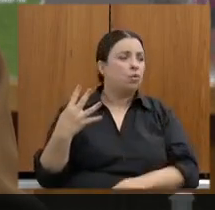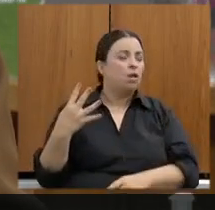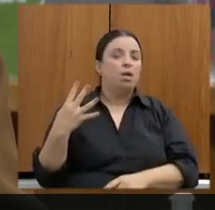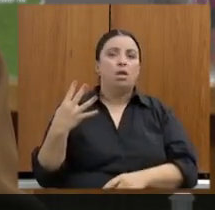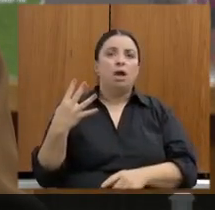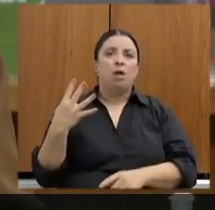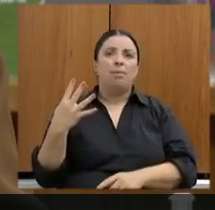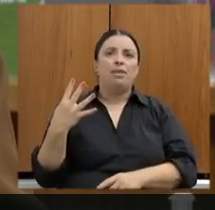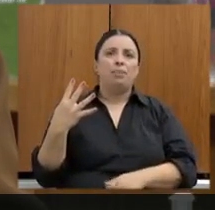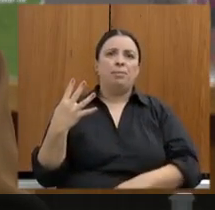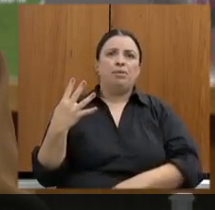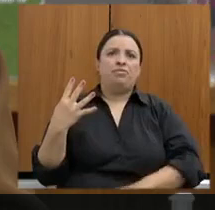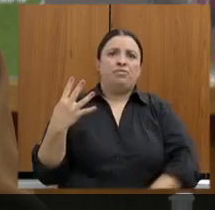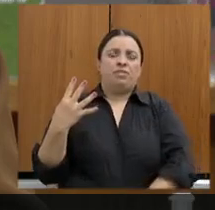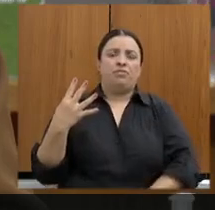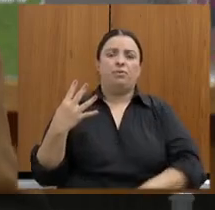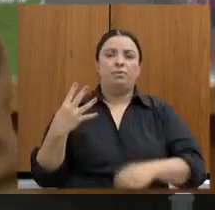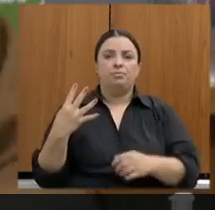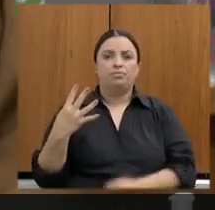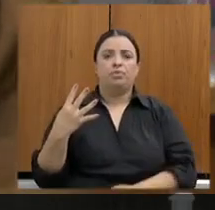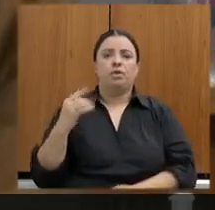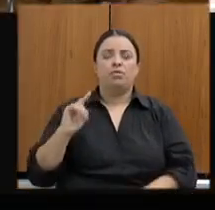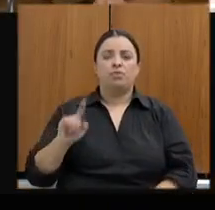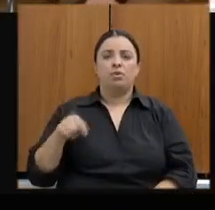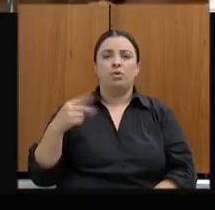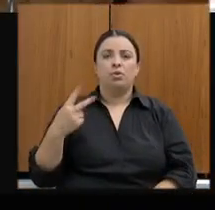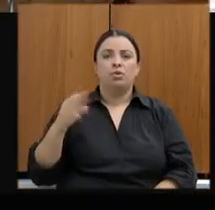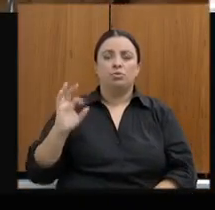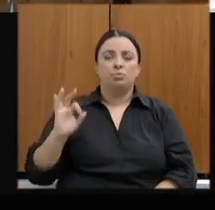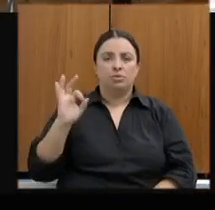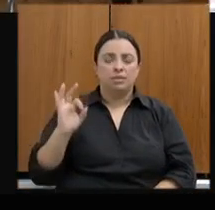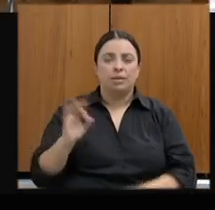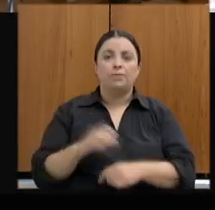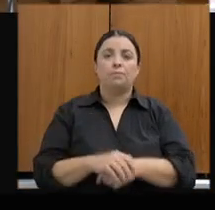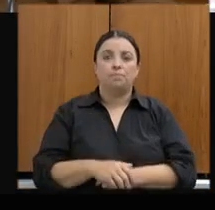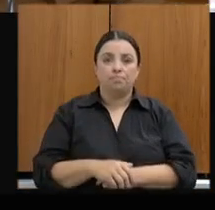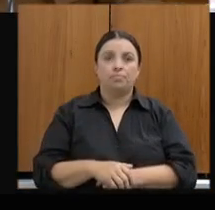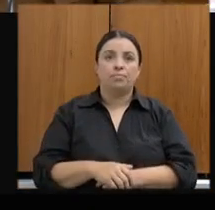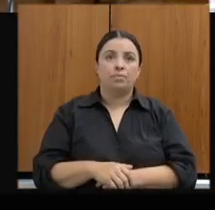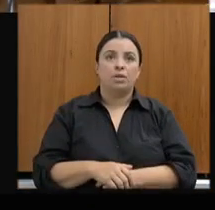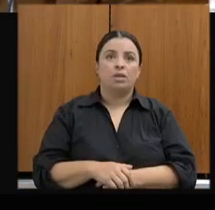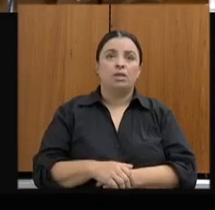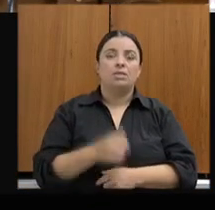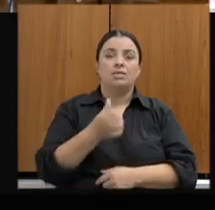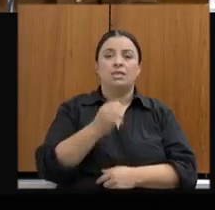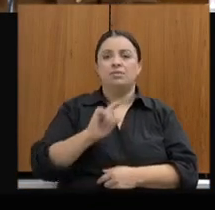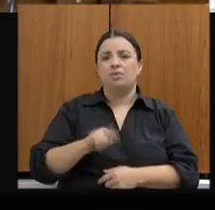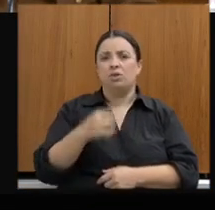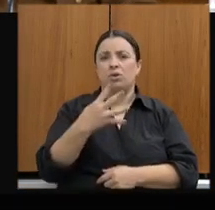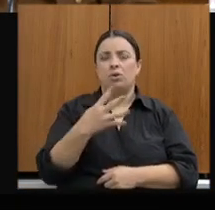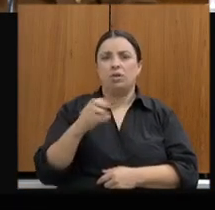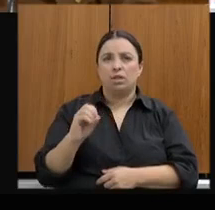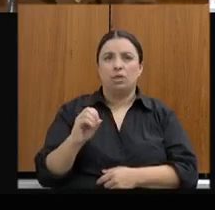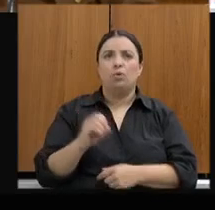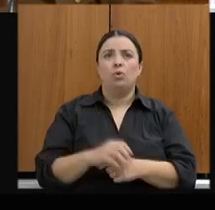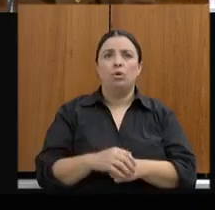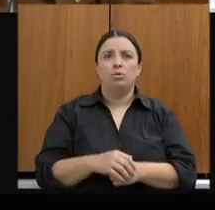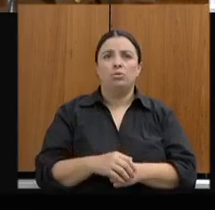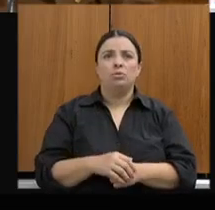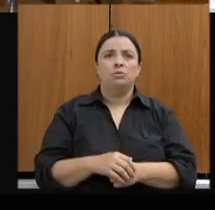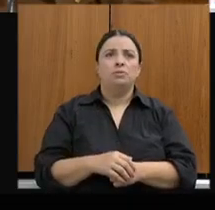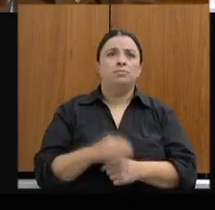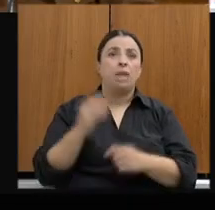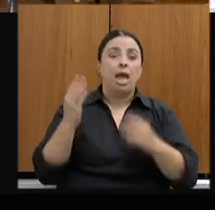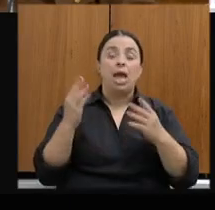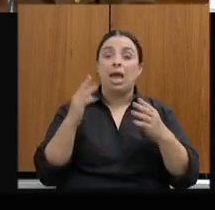número de vítimas de violência doméstica roubos consumados uma redução de 6,48 e sem referência ao